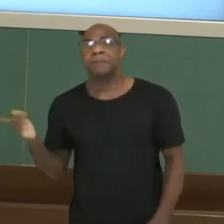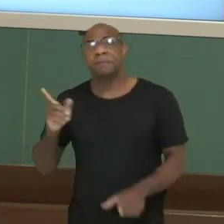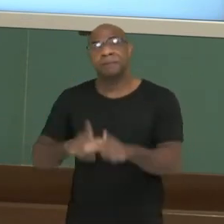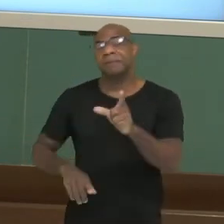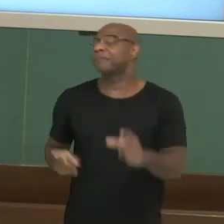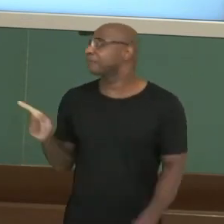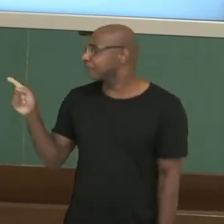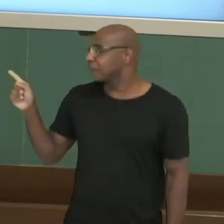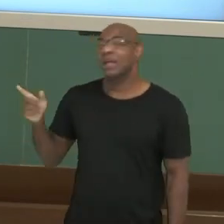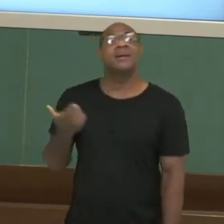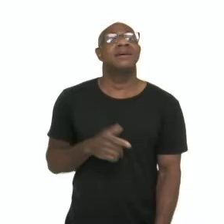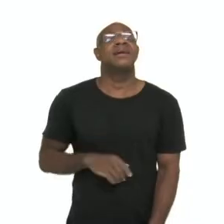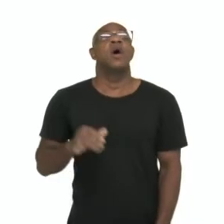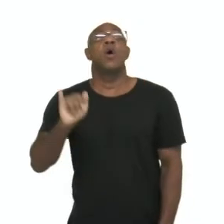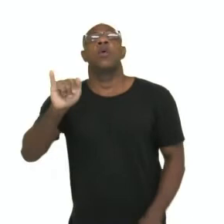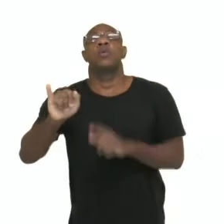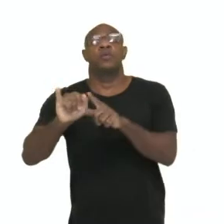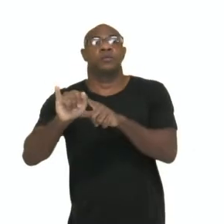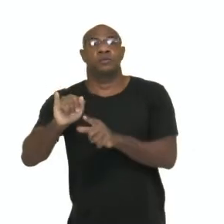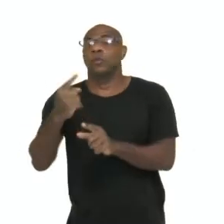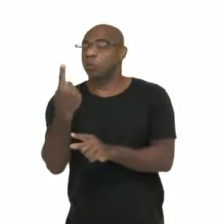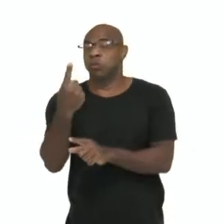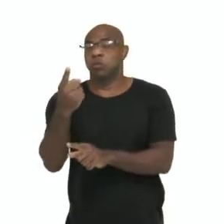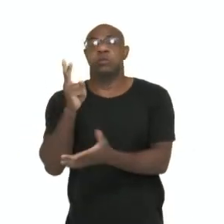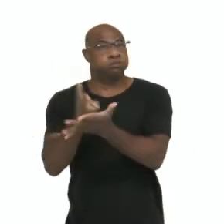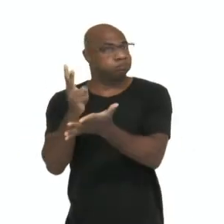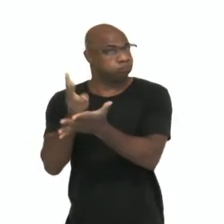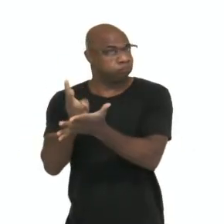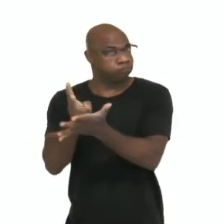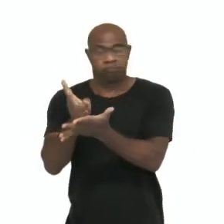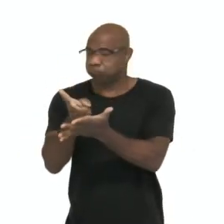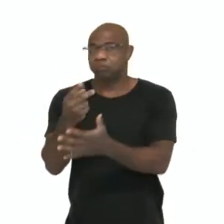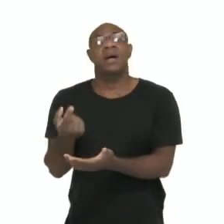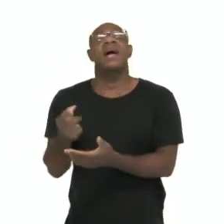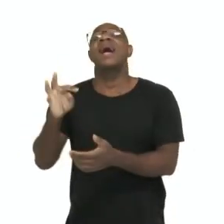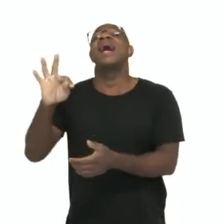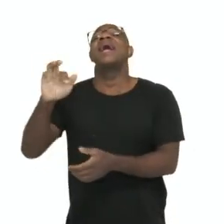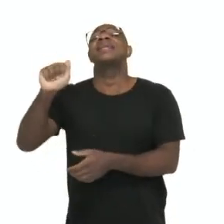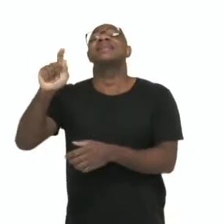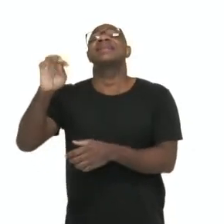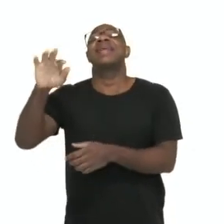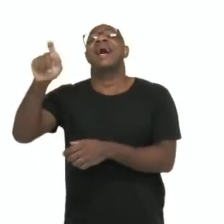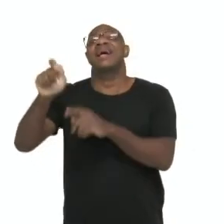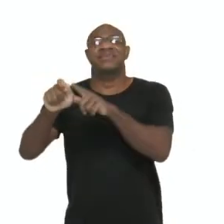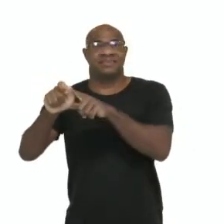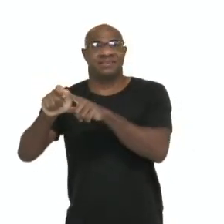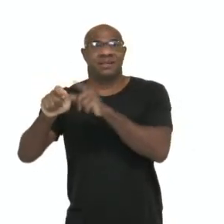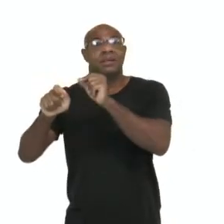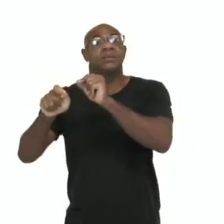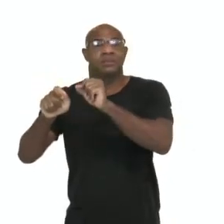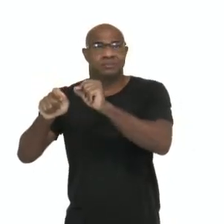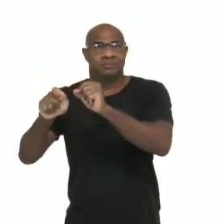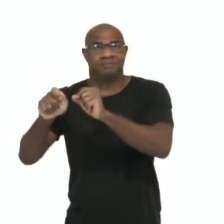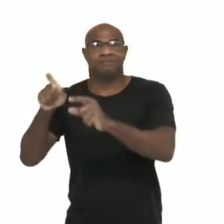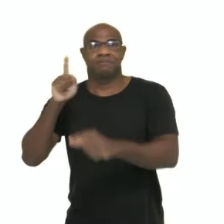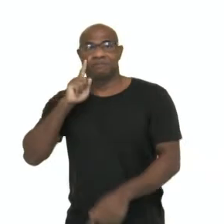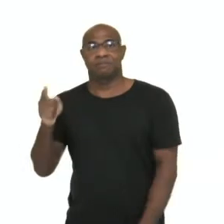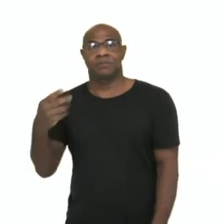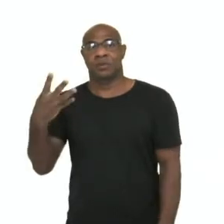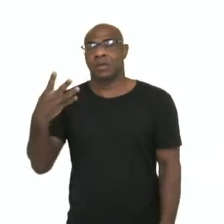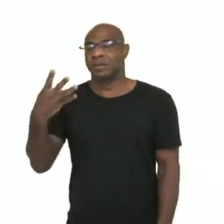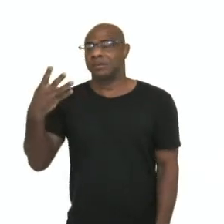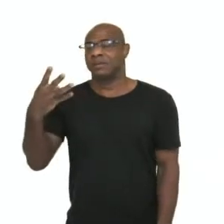fixo e a taxa, 0,04, lembrando que tem que tirar a porcentagem, tem que escrever na forma decimal,